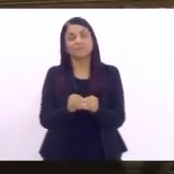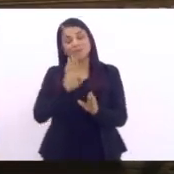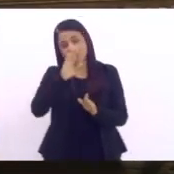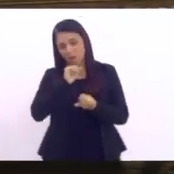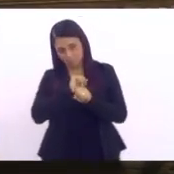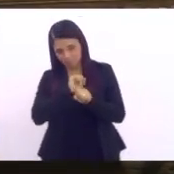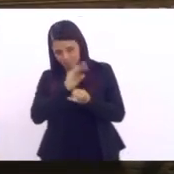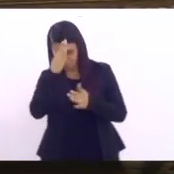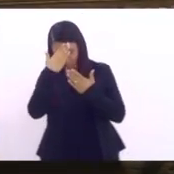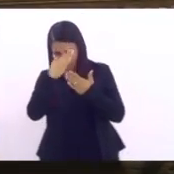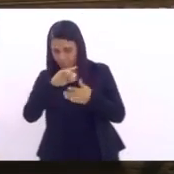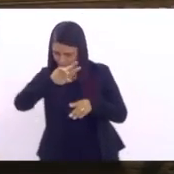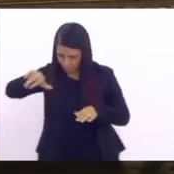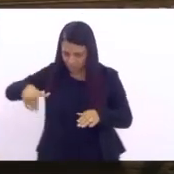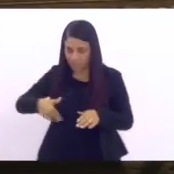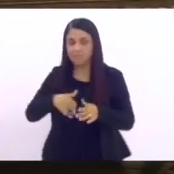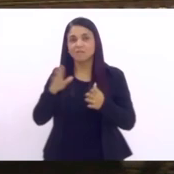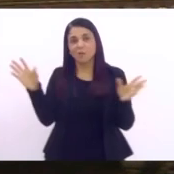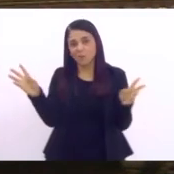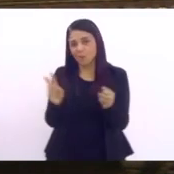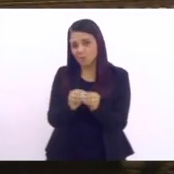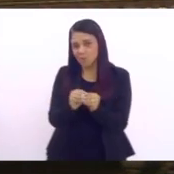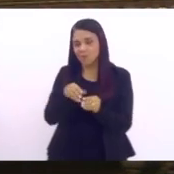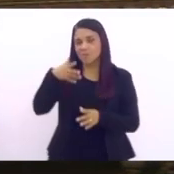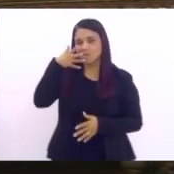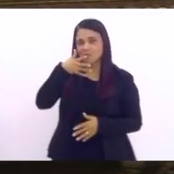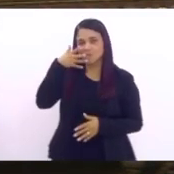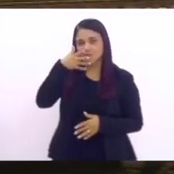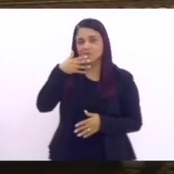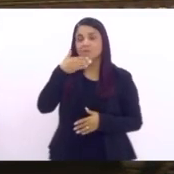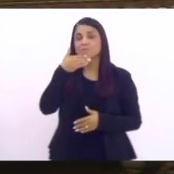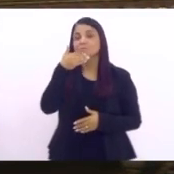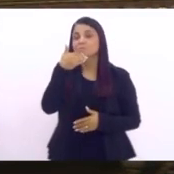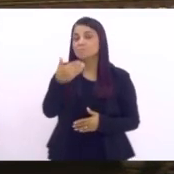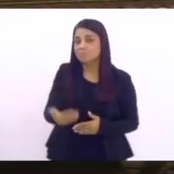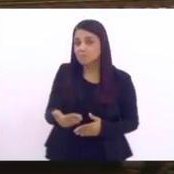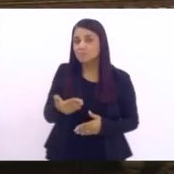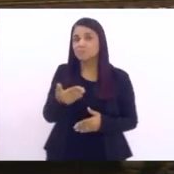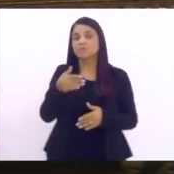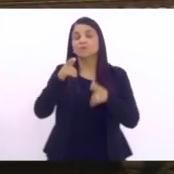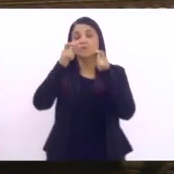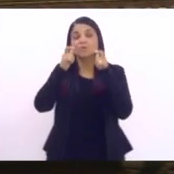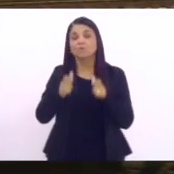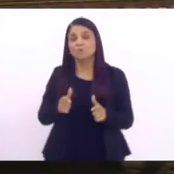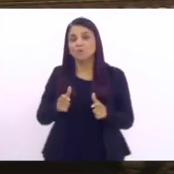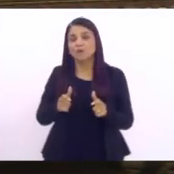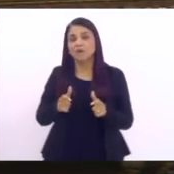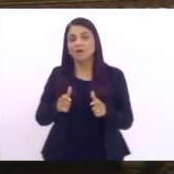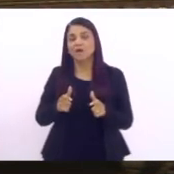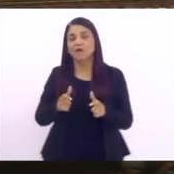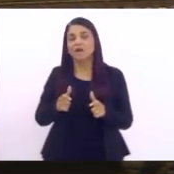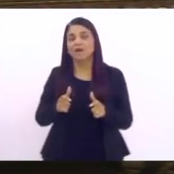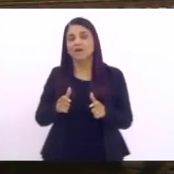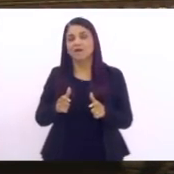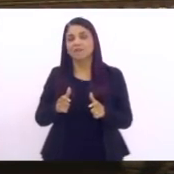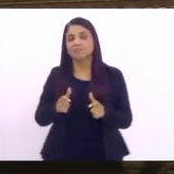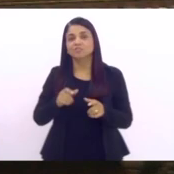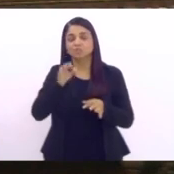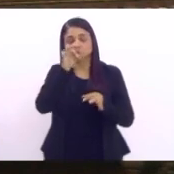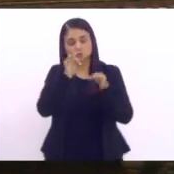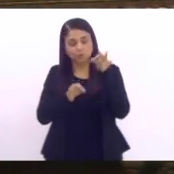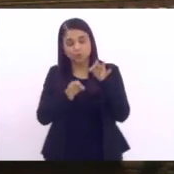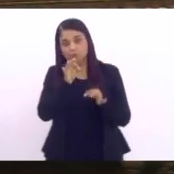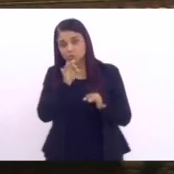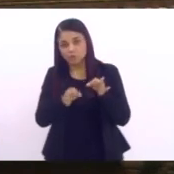essa fala reivindicando o lugar de pedido de justiça para